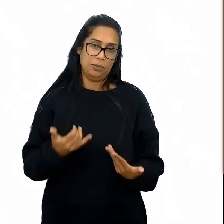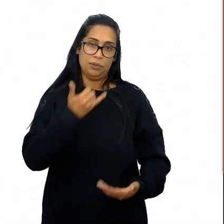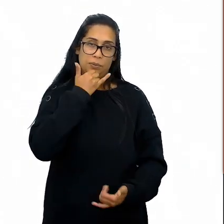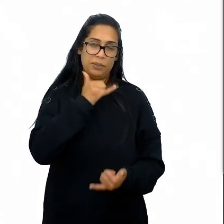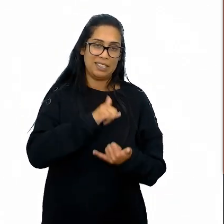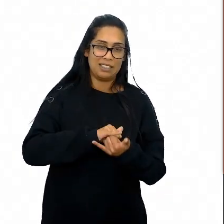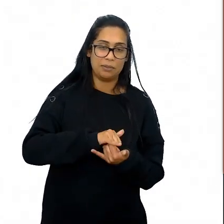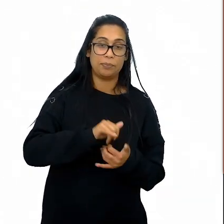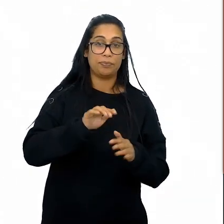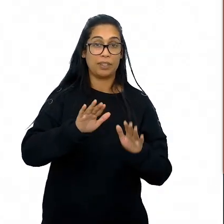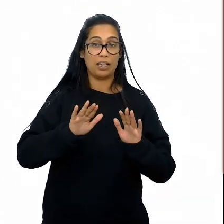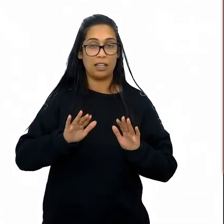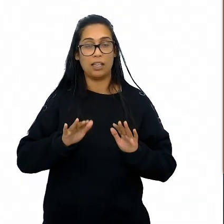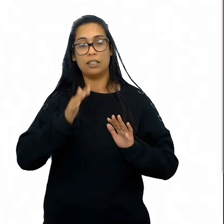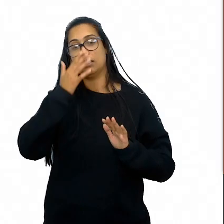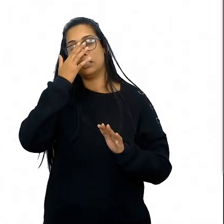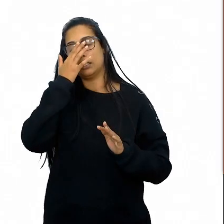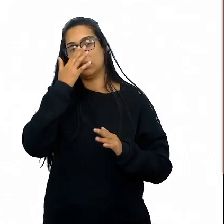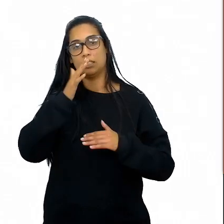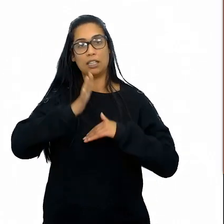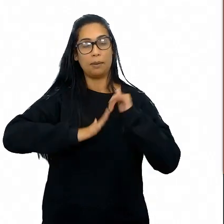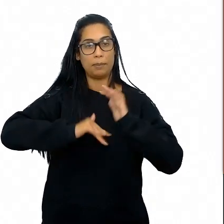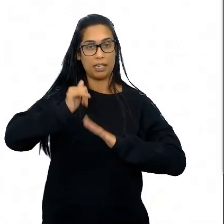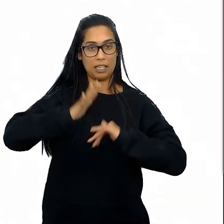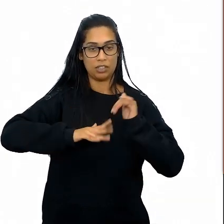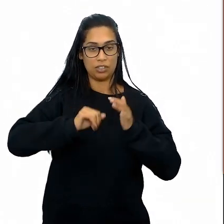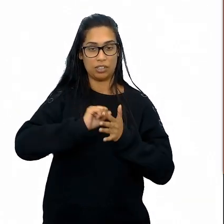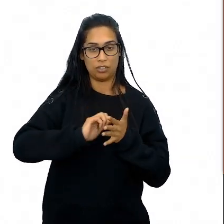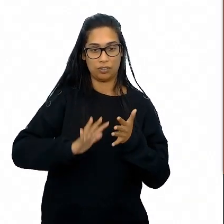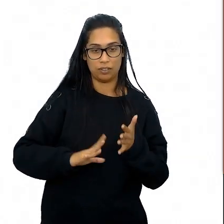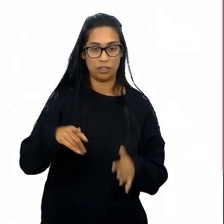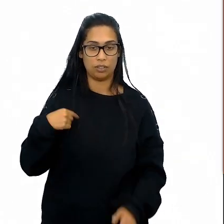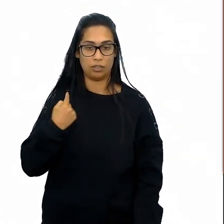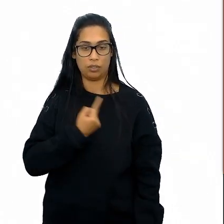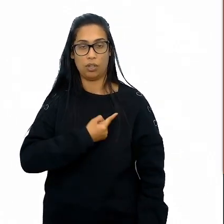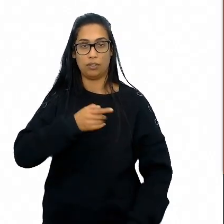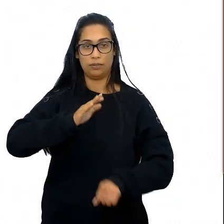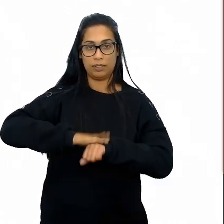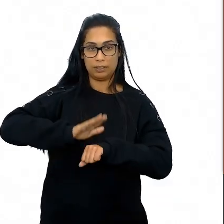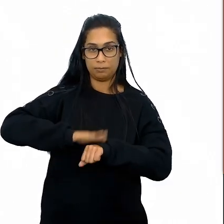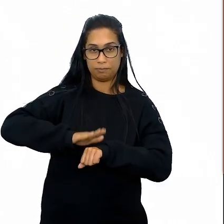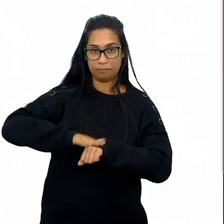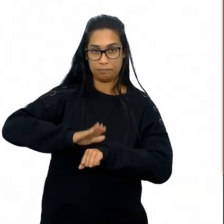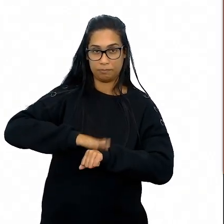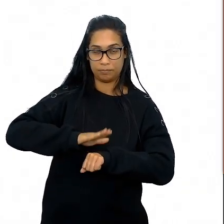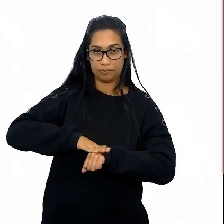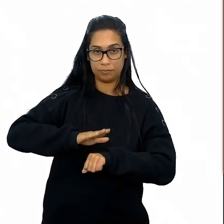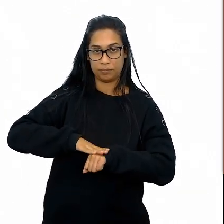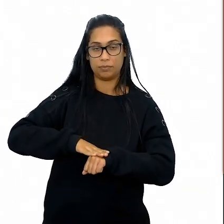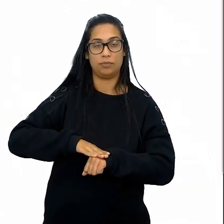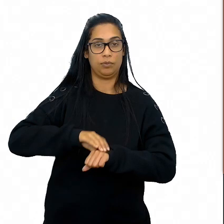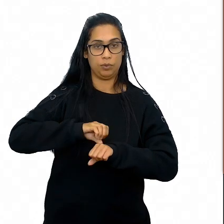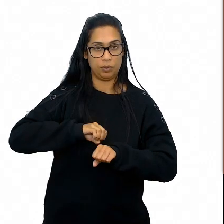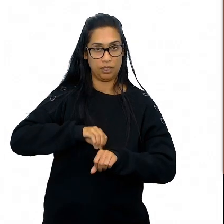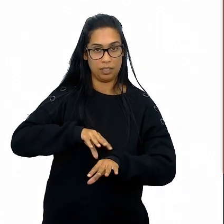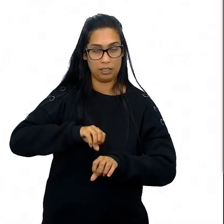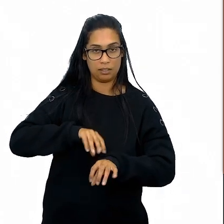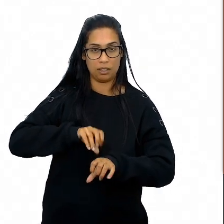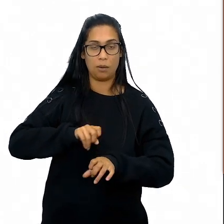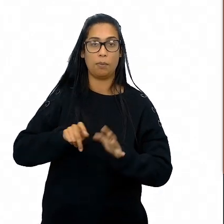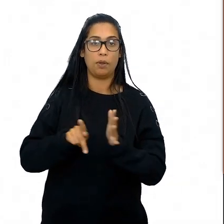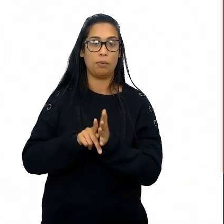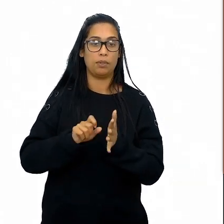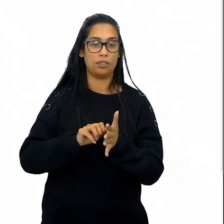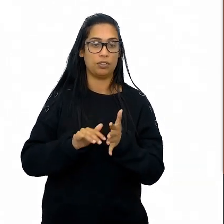mas habilidade que nós vamos trabalhar nessa nessa nossa nessa nossa é sequência de atividades